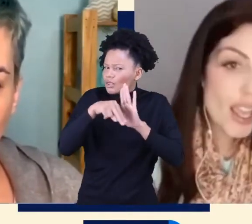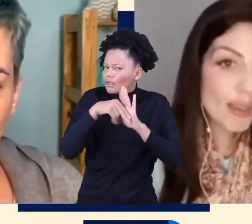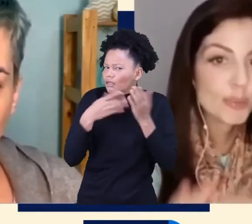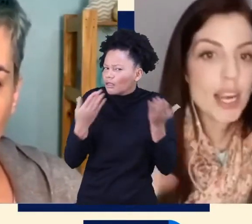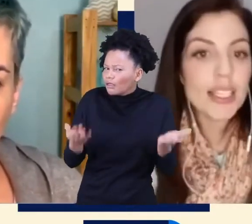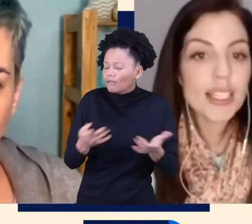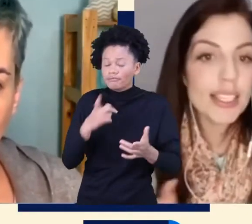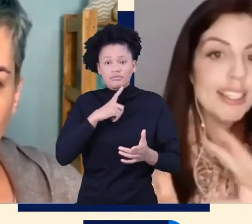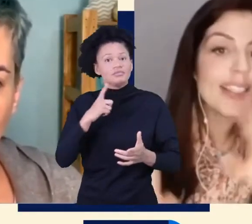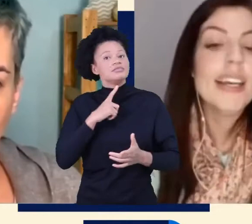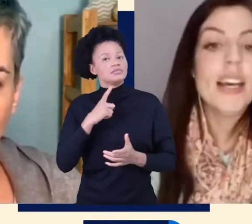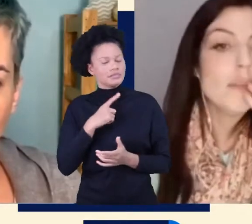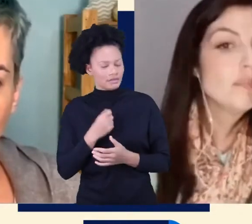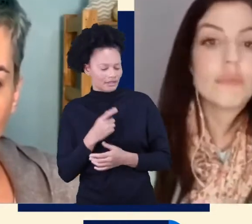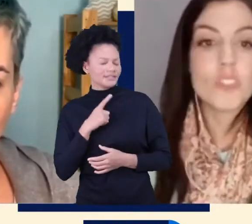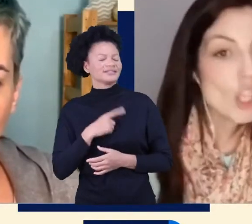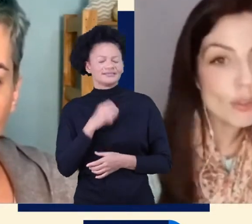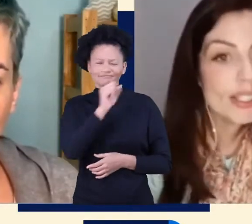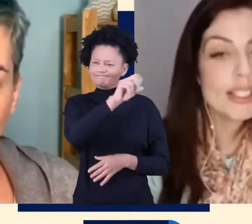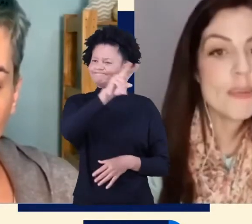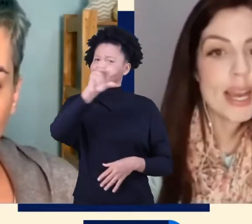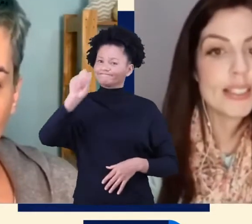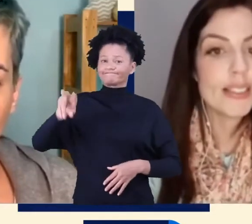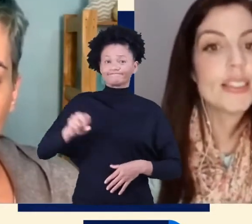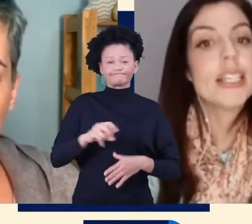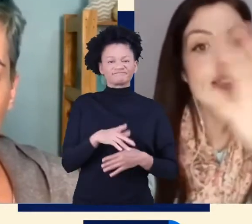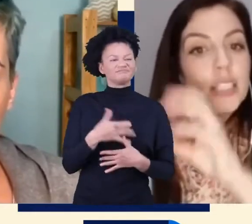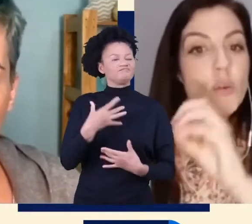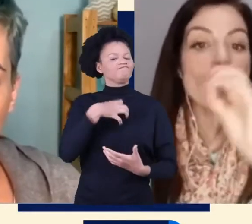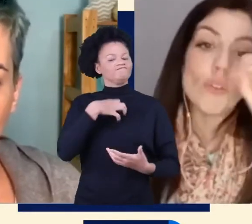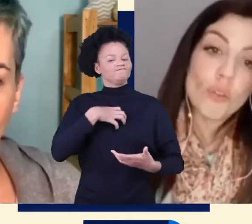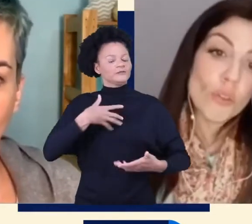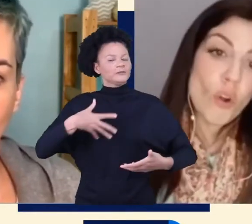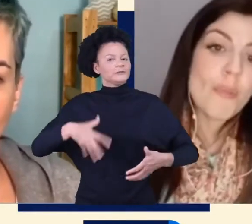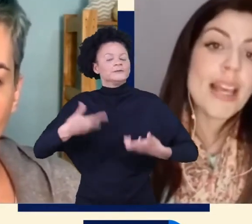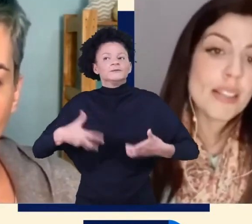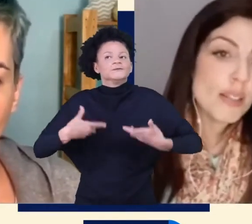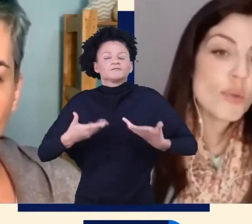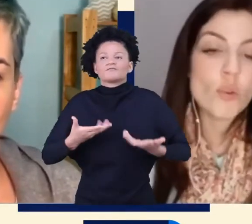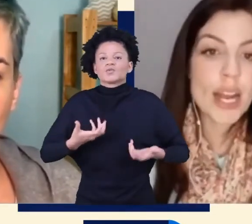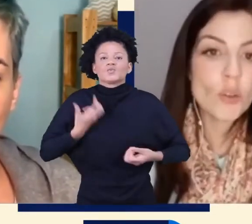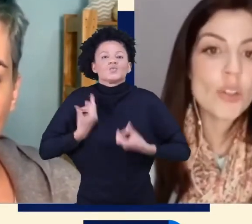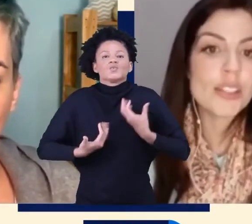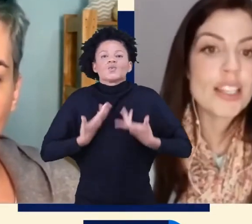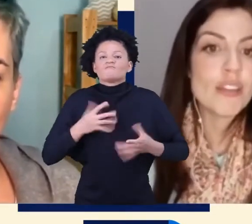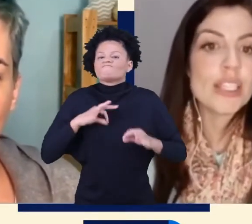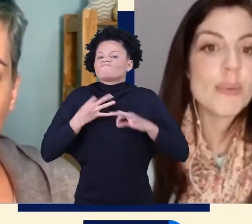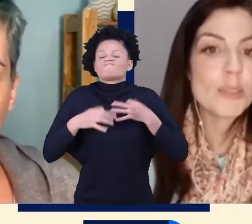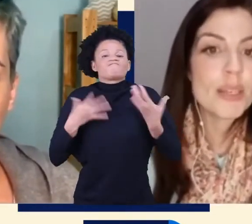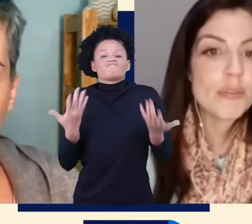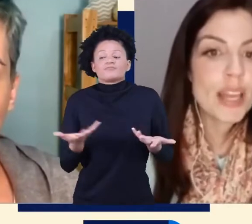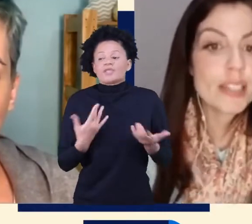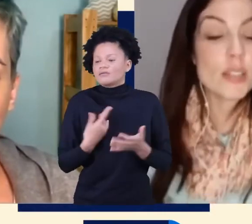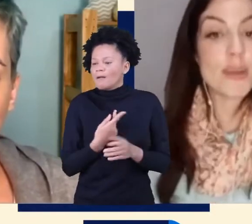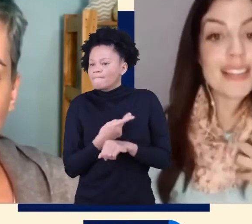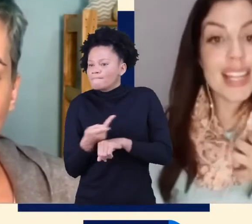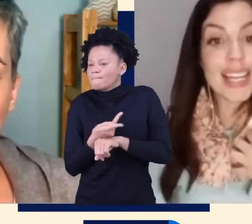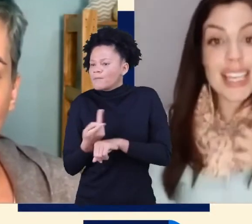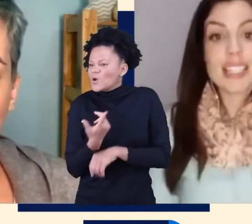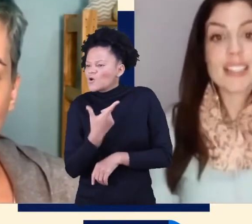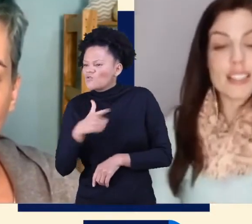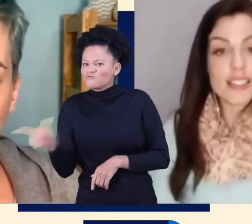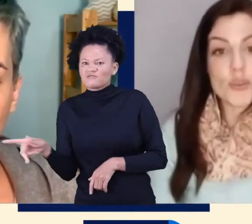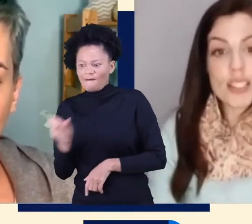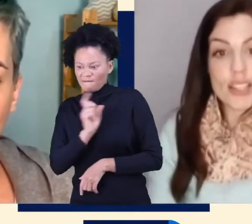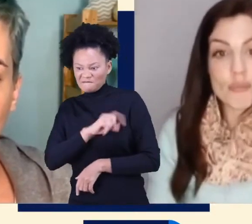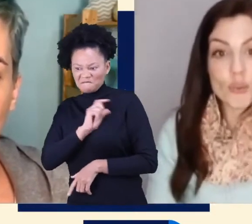se tem por aí, já não excita mais. Então, começa a se procurar coisas cada vez mais perversas para ter